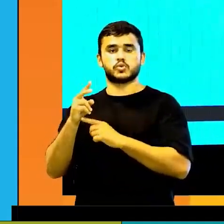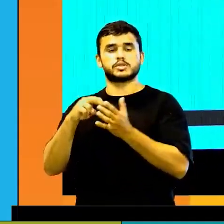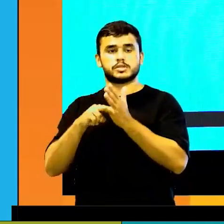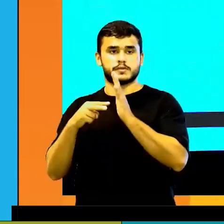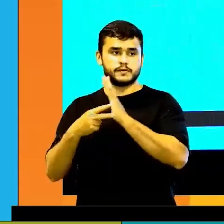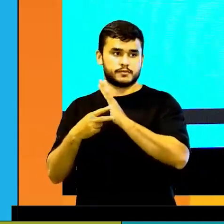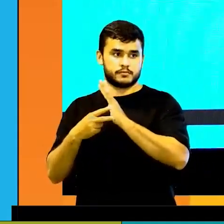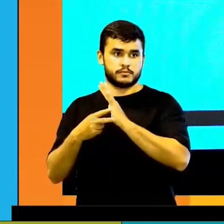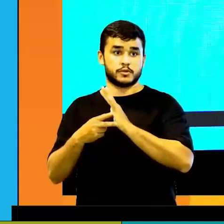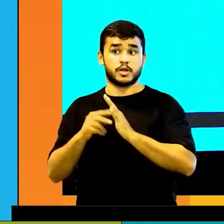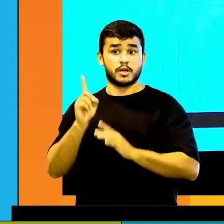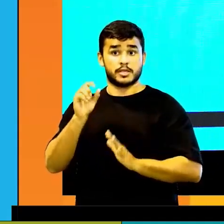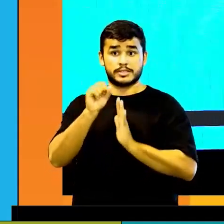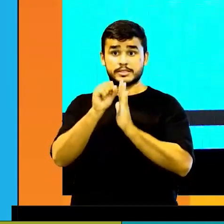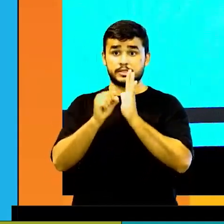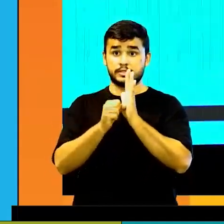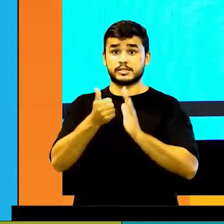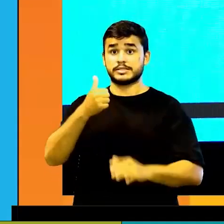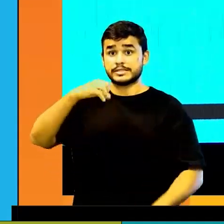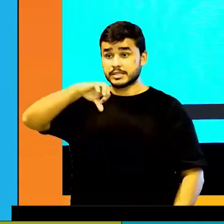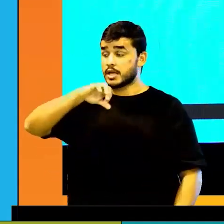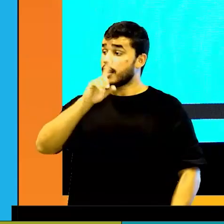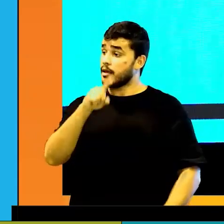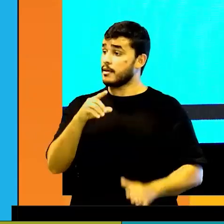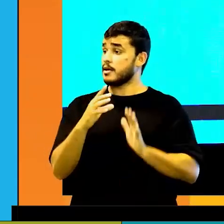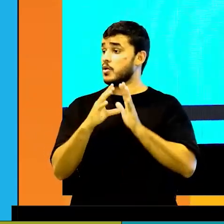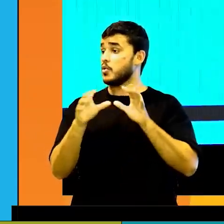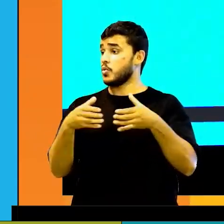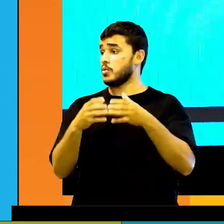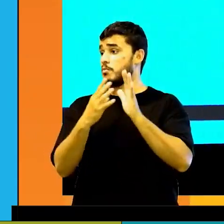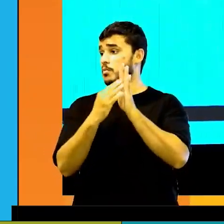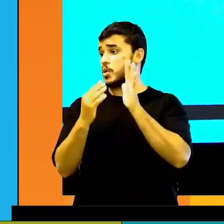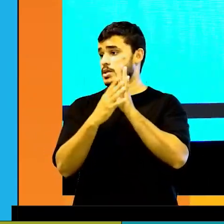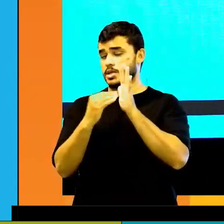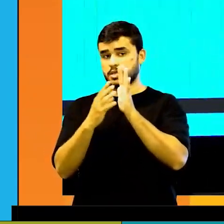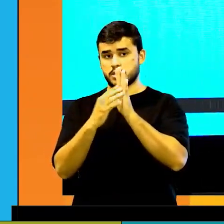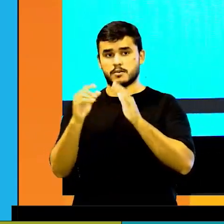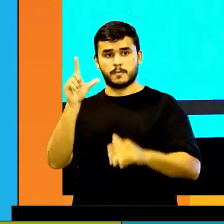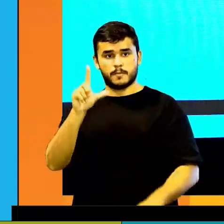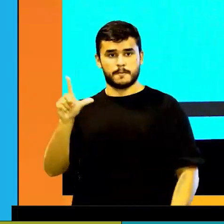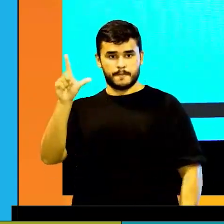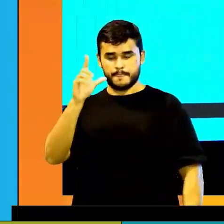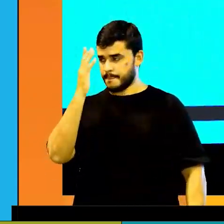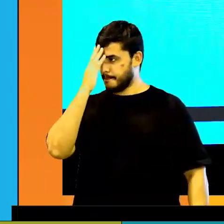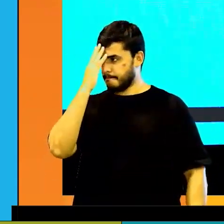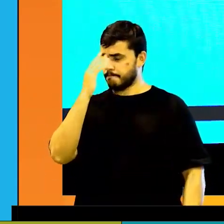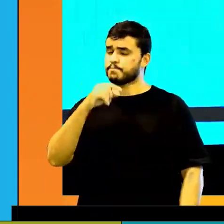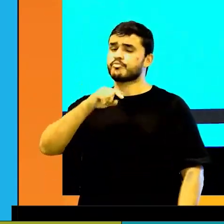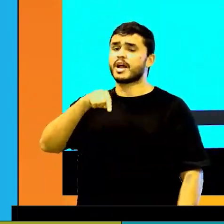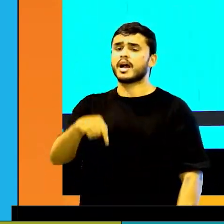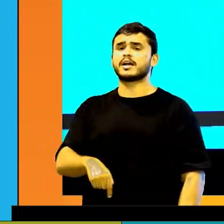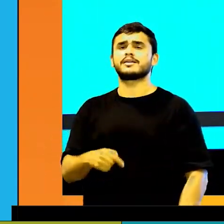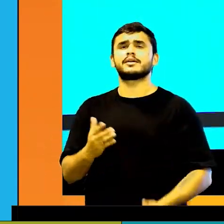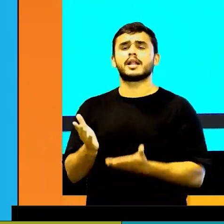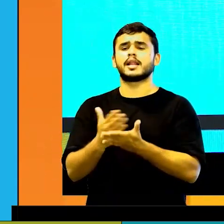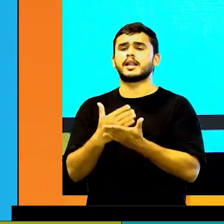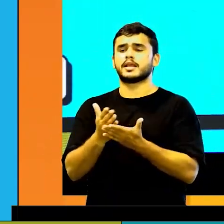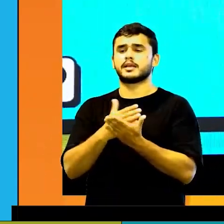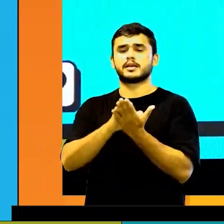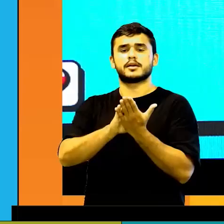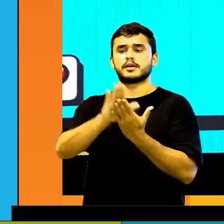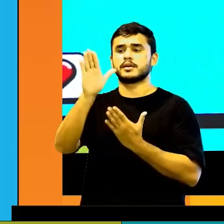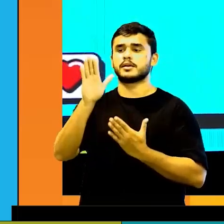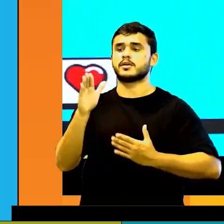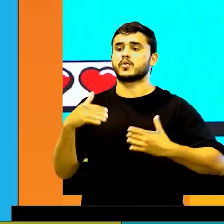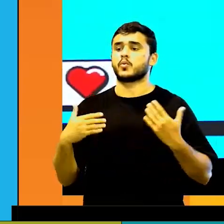século XIX. E qual foi o primeiro romance escrito e publicado aqui no Brasil? Quem me lembra qual